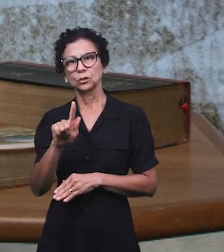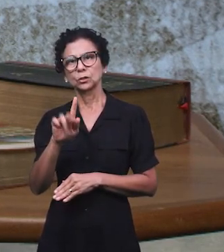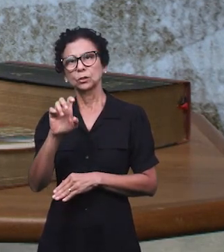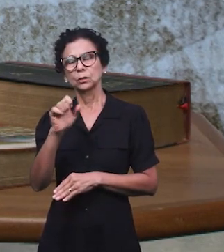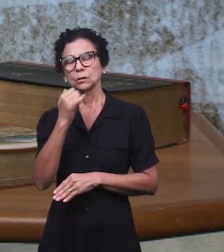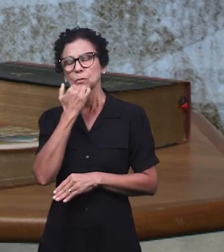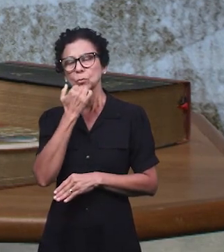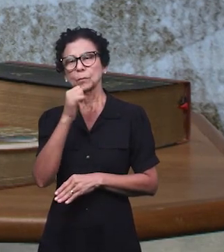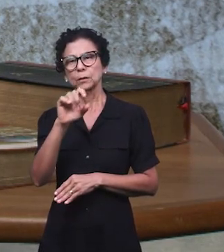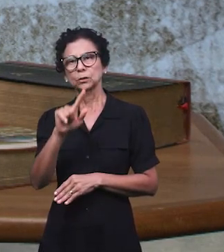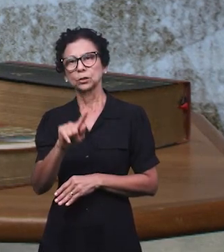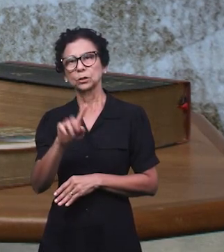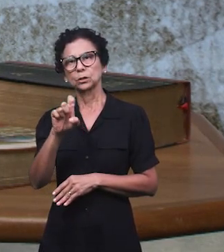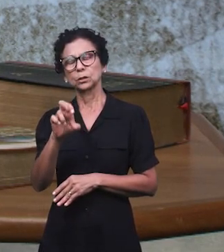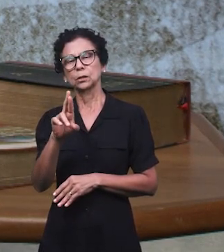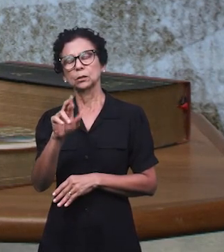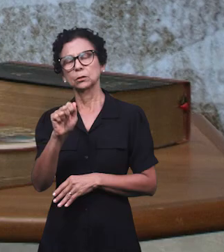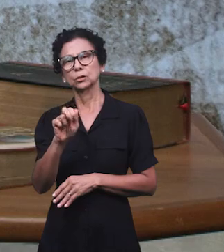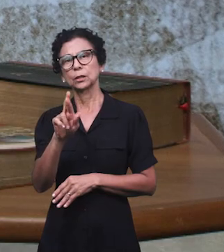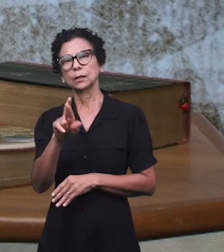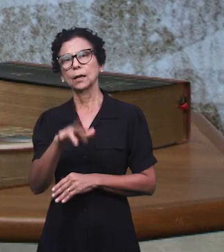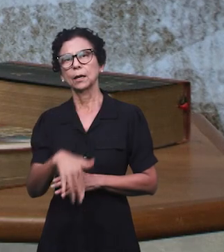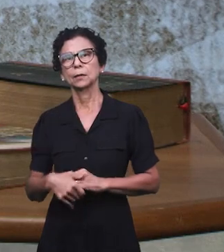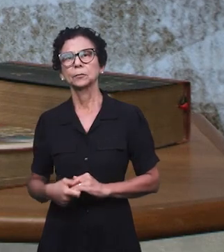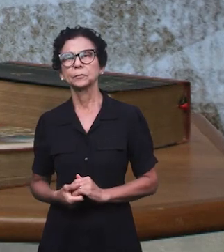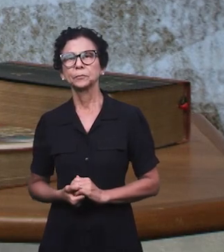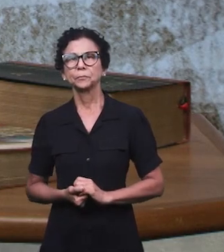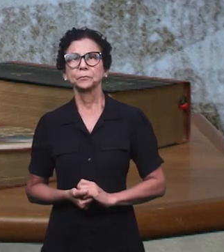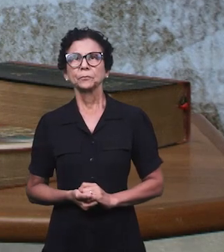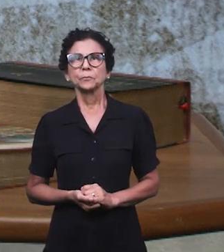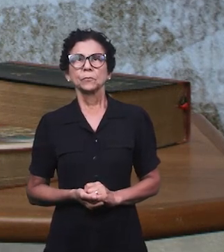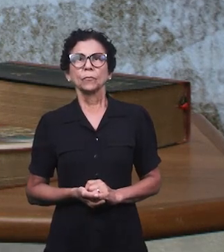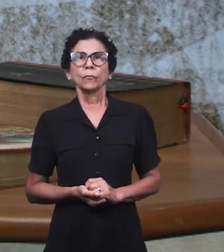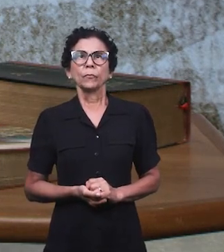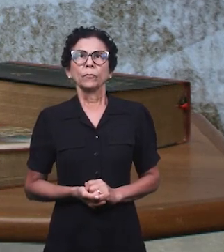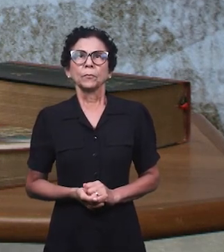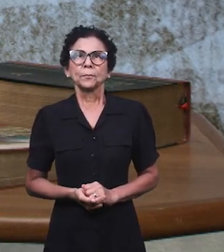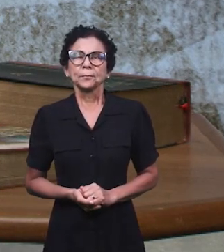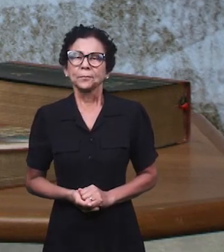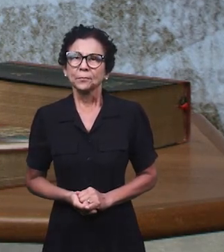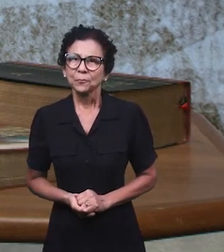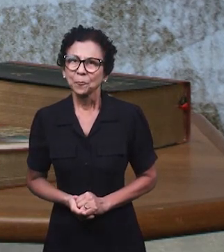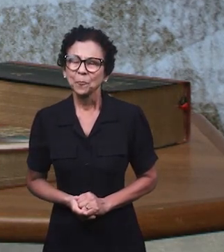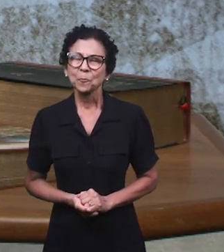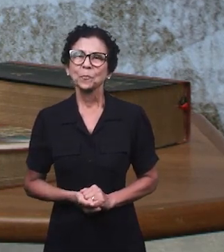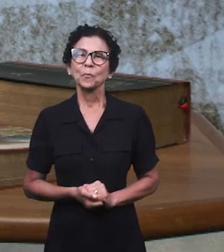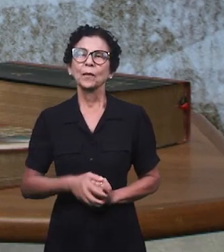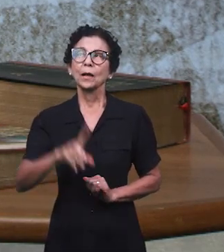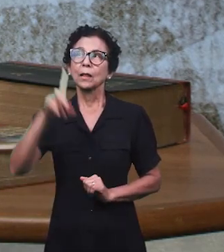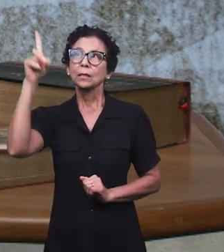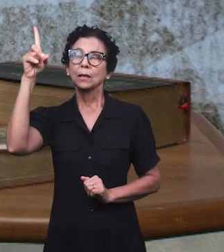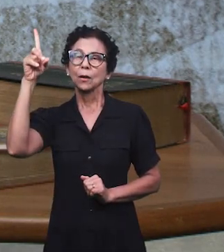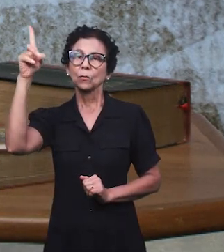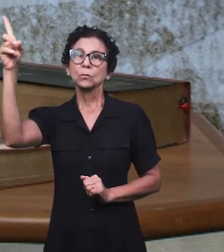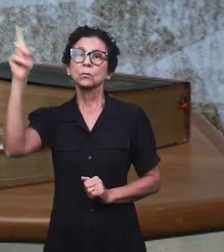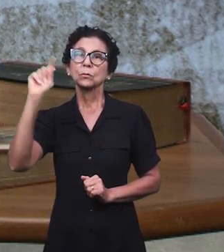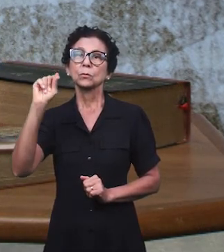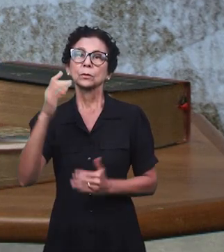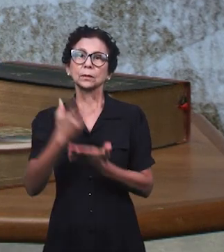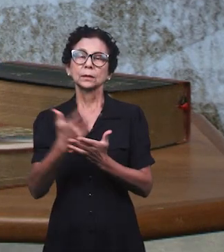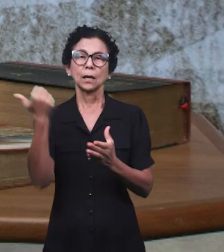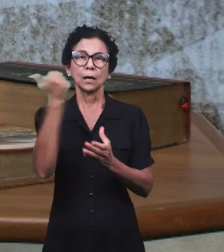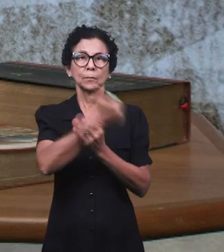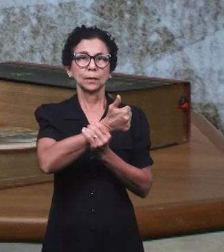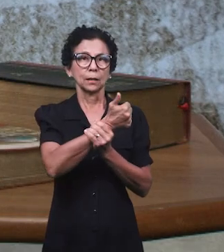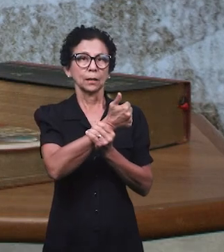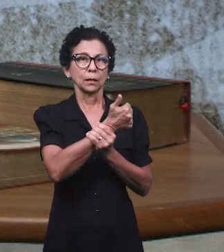Senhor confirmou sobre a vida de Isaque, filho de Abraão, as mesmas bênçãos que o Senhor tinha feito a